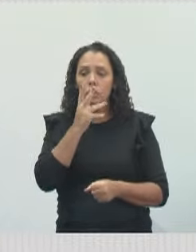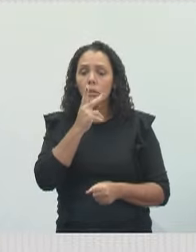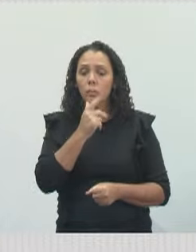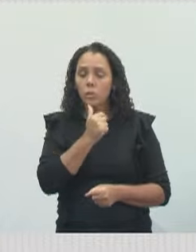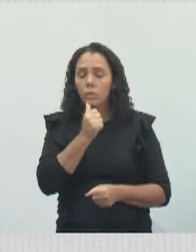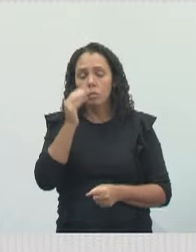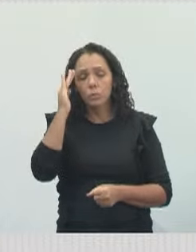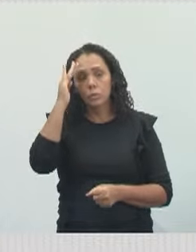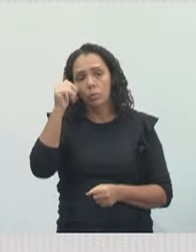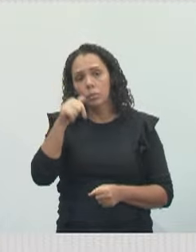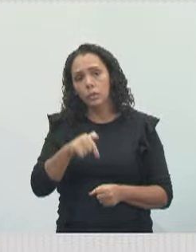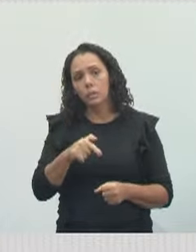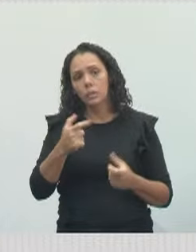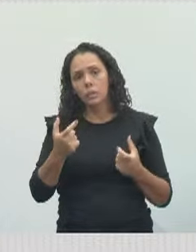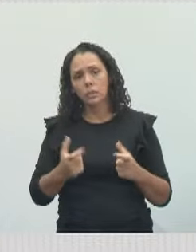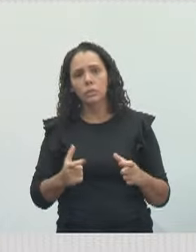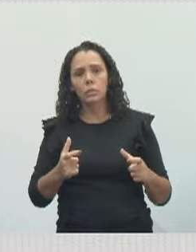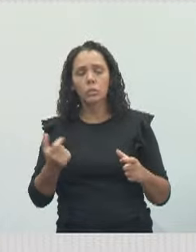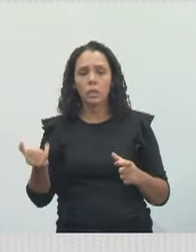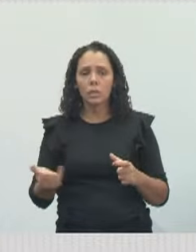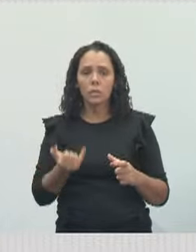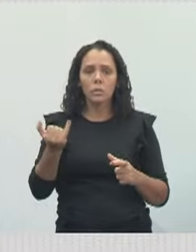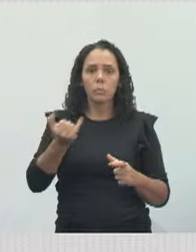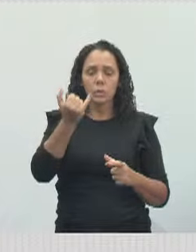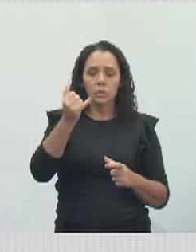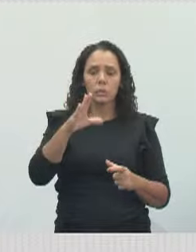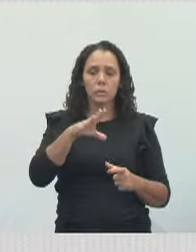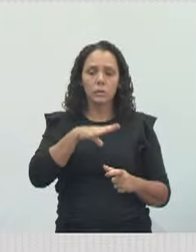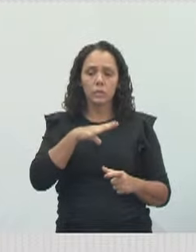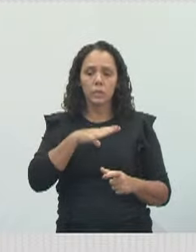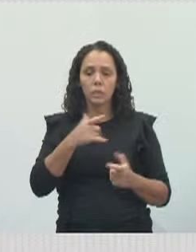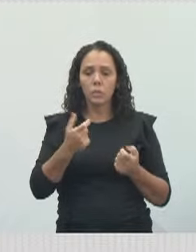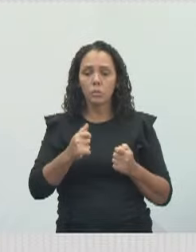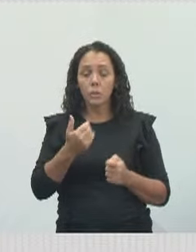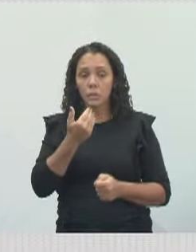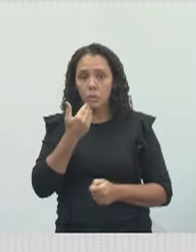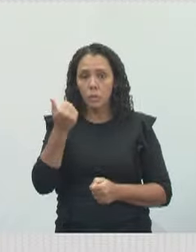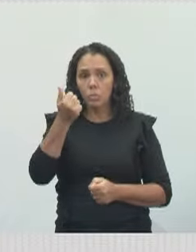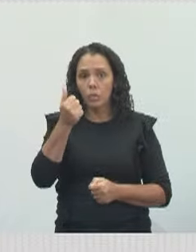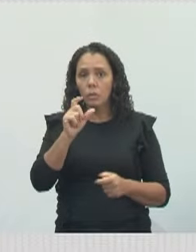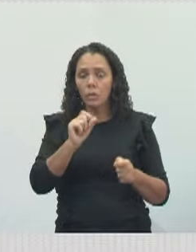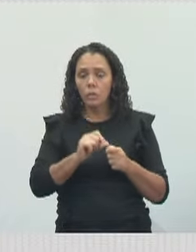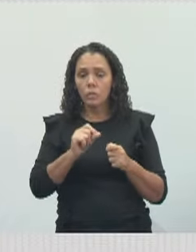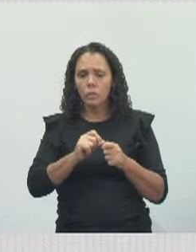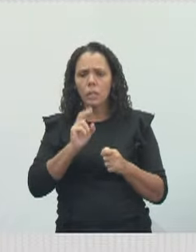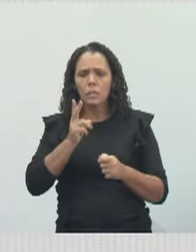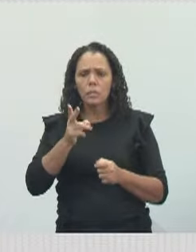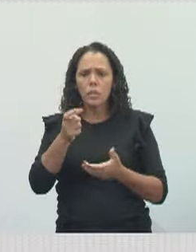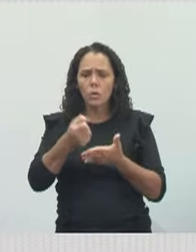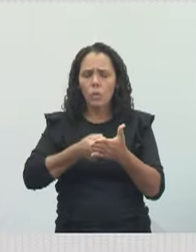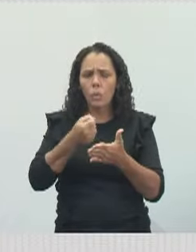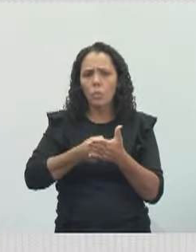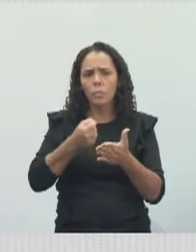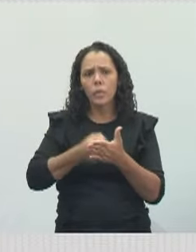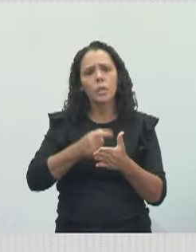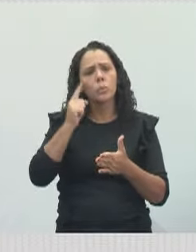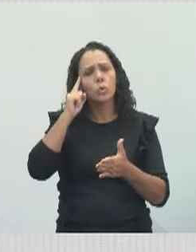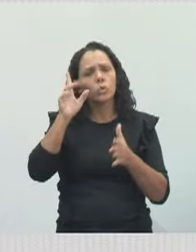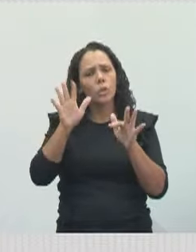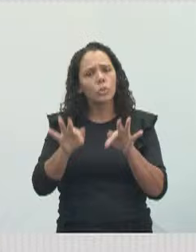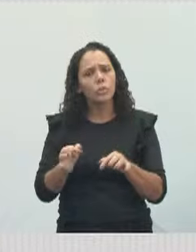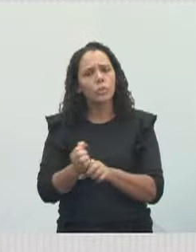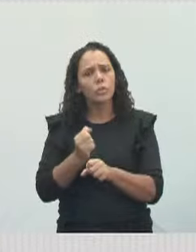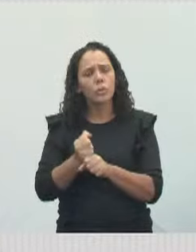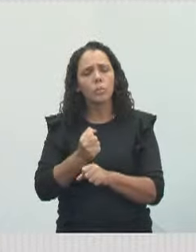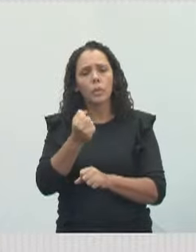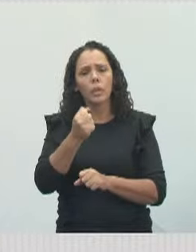aqui, onde é uma obra importantíssima aqui na nossa cidade. Eu acho, sim, que tem que fazer bem feito, a gente está sempre cobrando, né? O prazo de entrega aqui dessa obra de